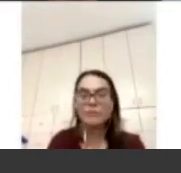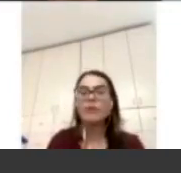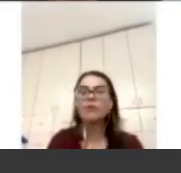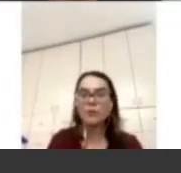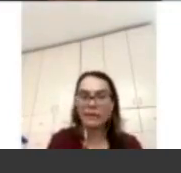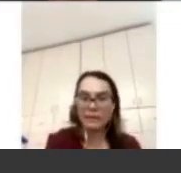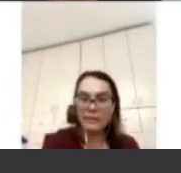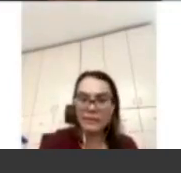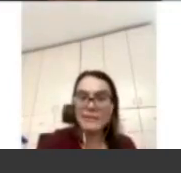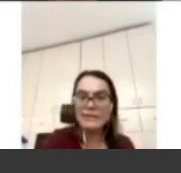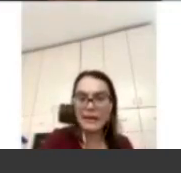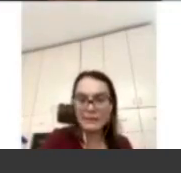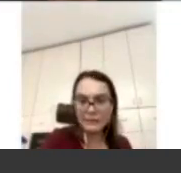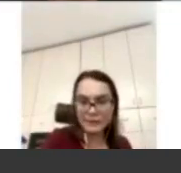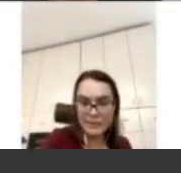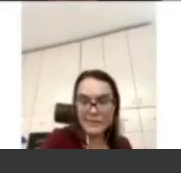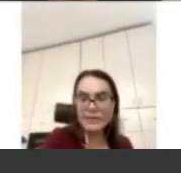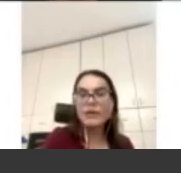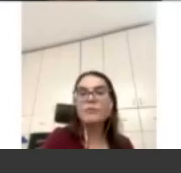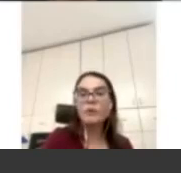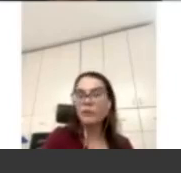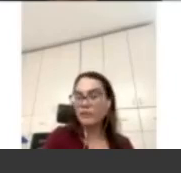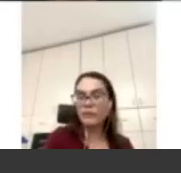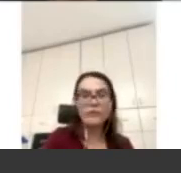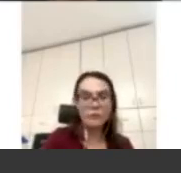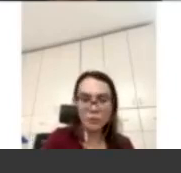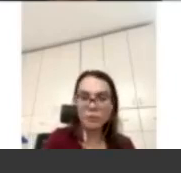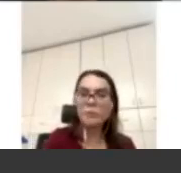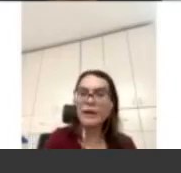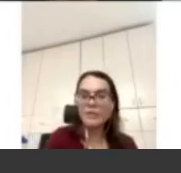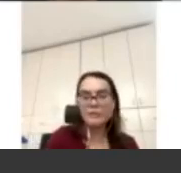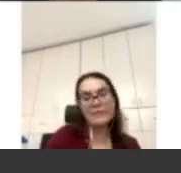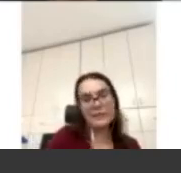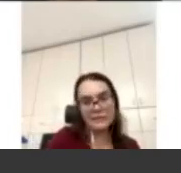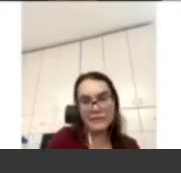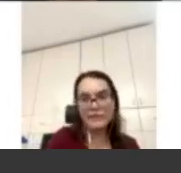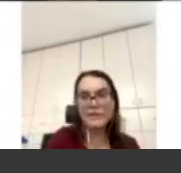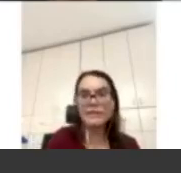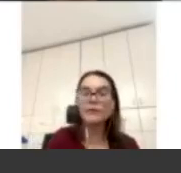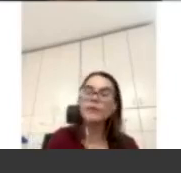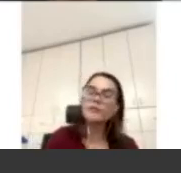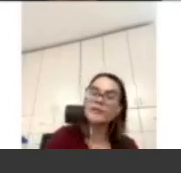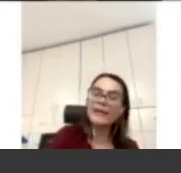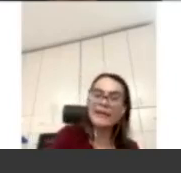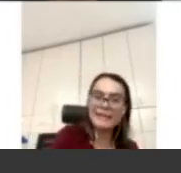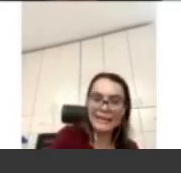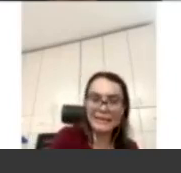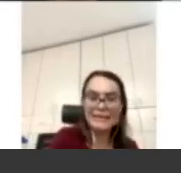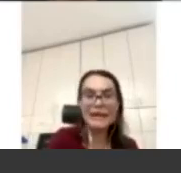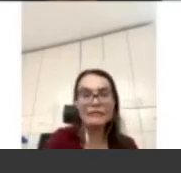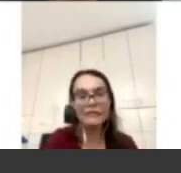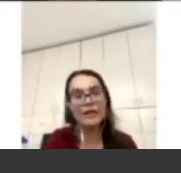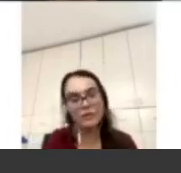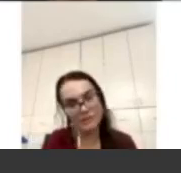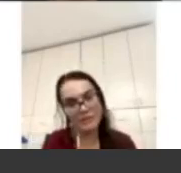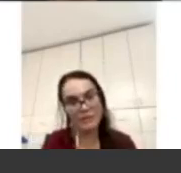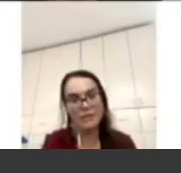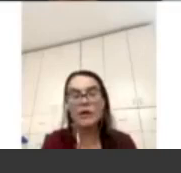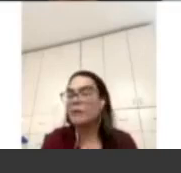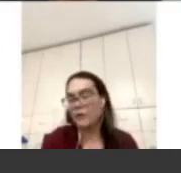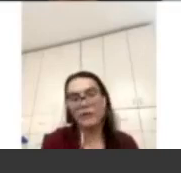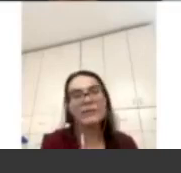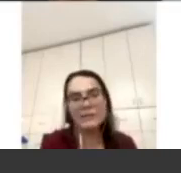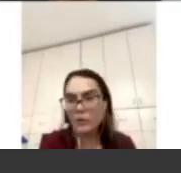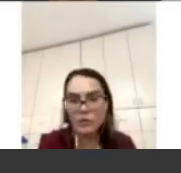do atendimento com uma clínica baseada em evidência, promovendo o tempo todo práticas baseadas em evidência que possam ser realizadas na frente do